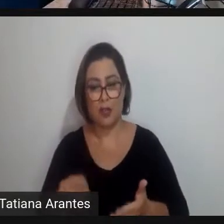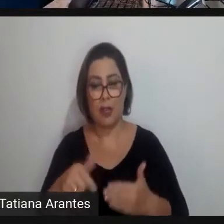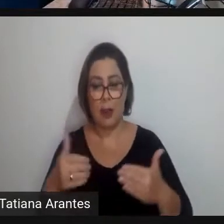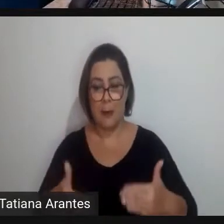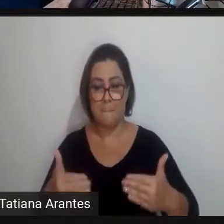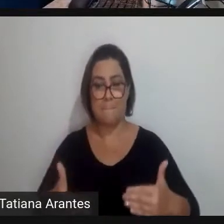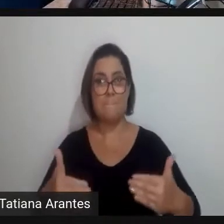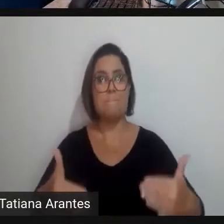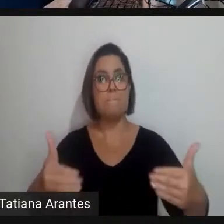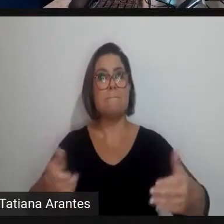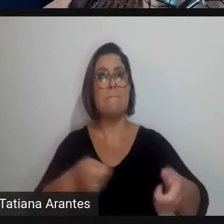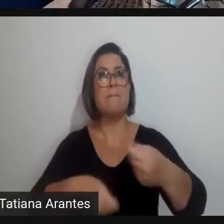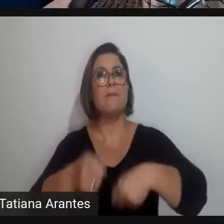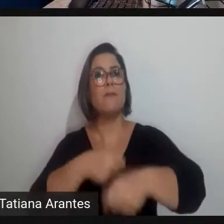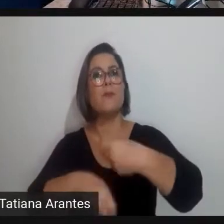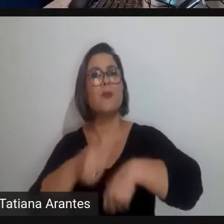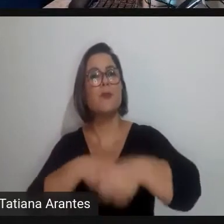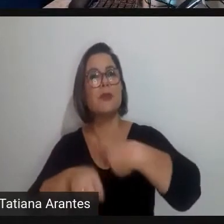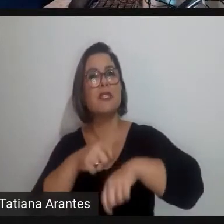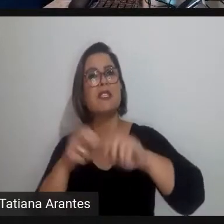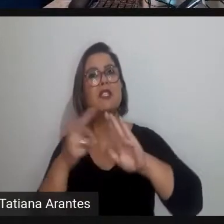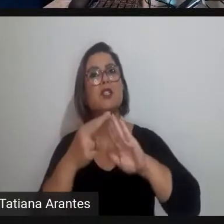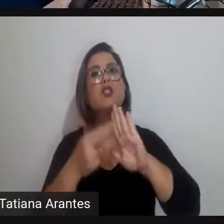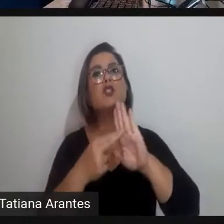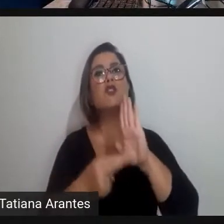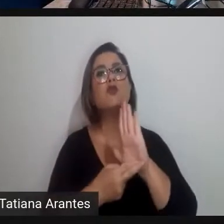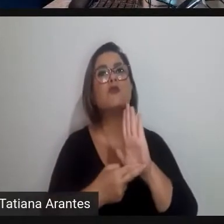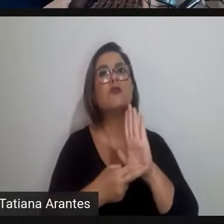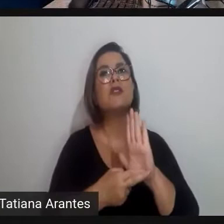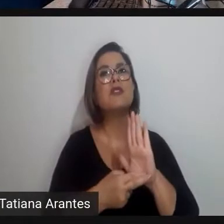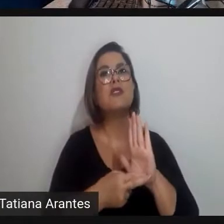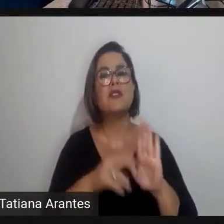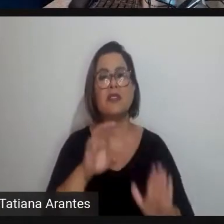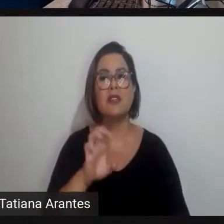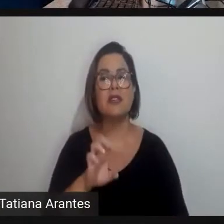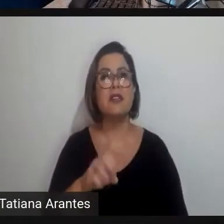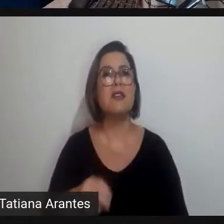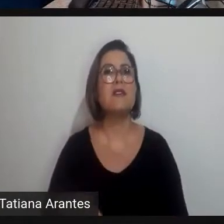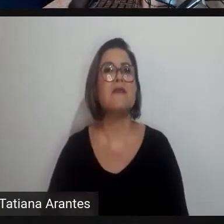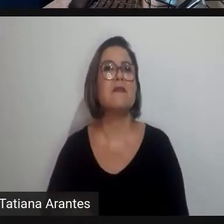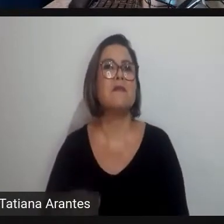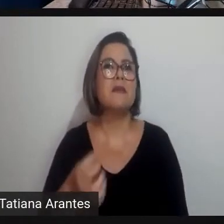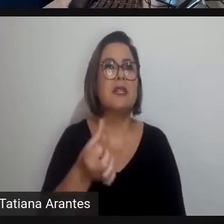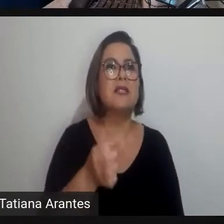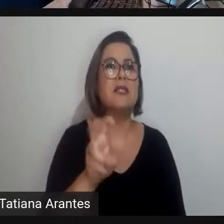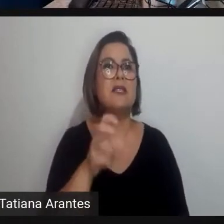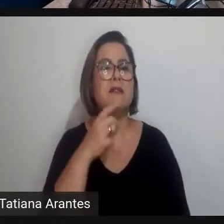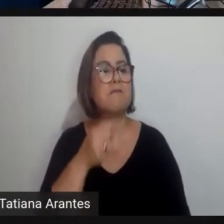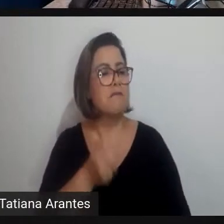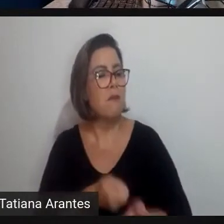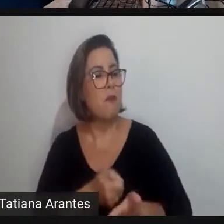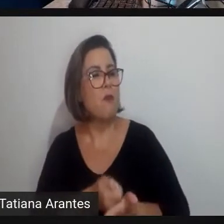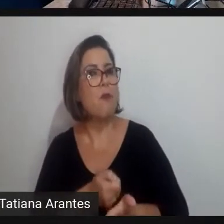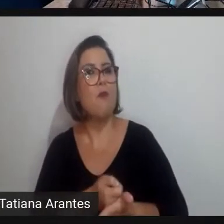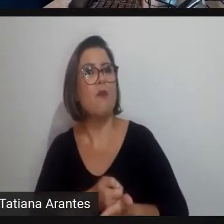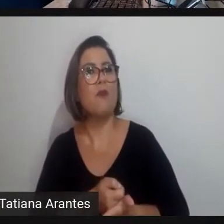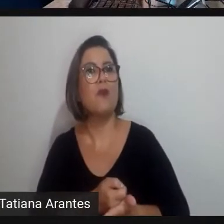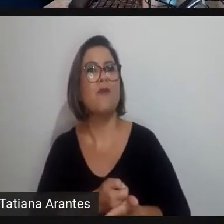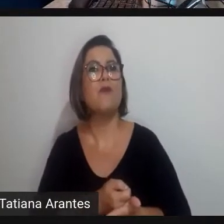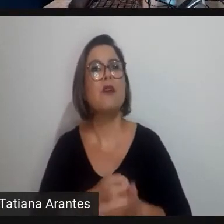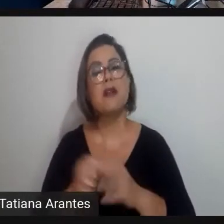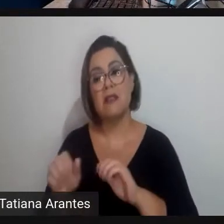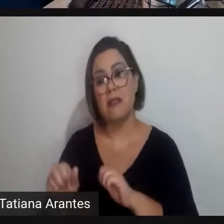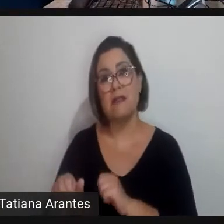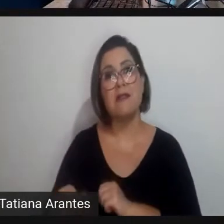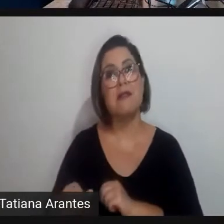Normativa 65, que passou a vigorar a partir de 1º de setembro, ele